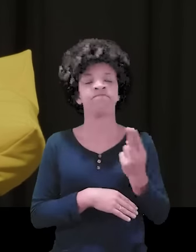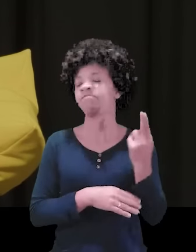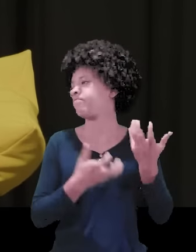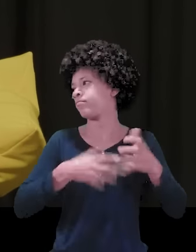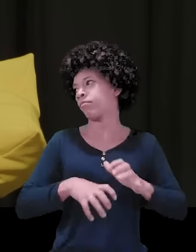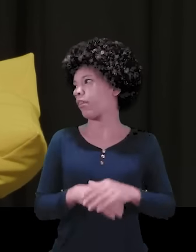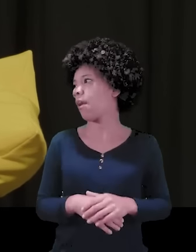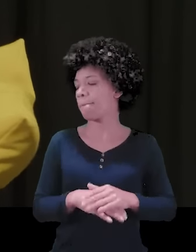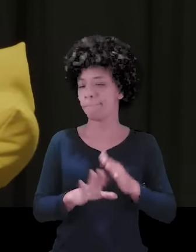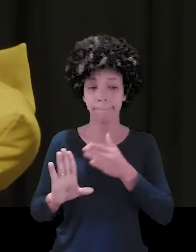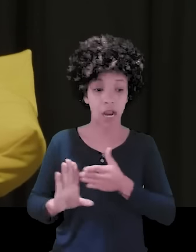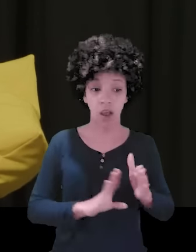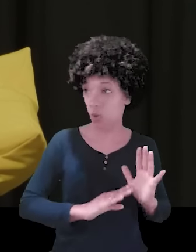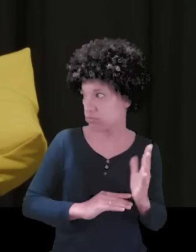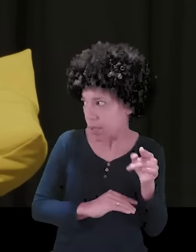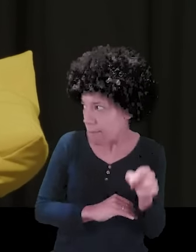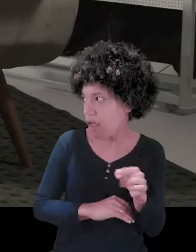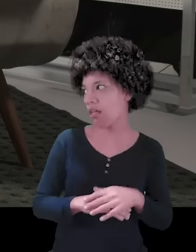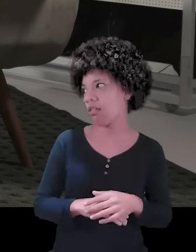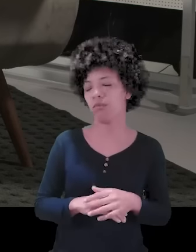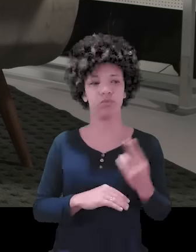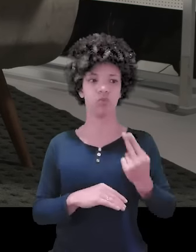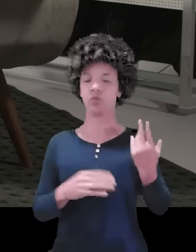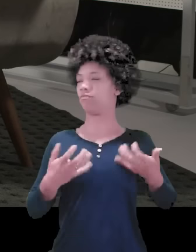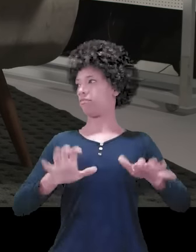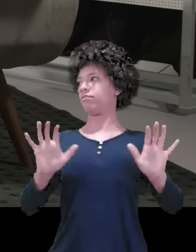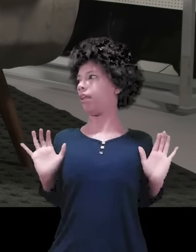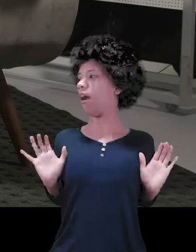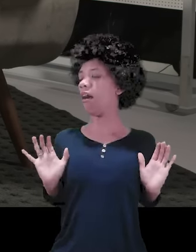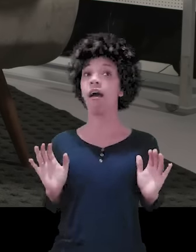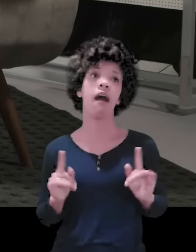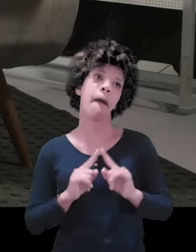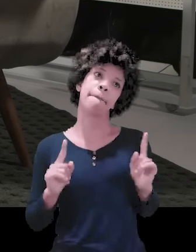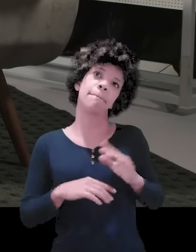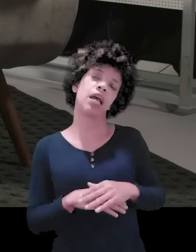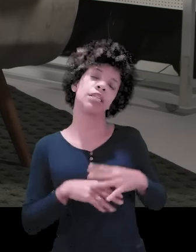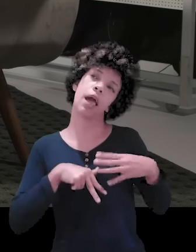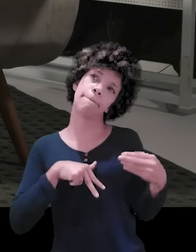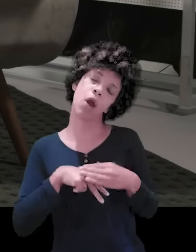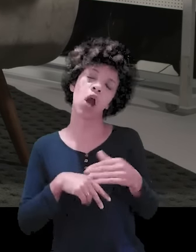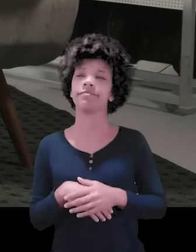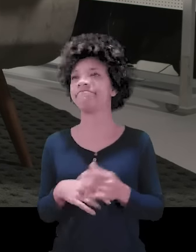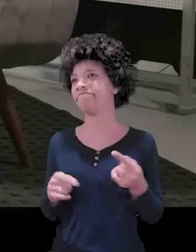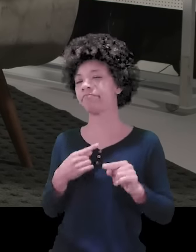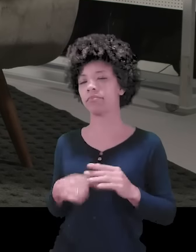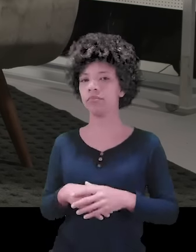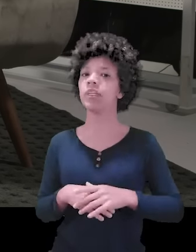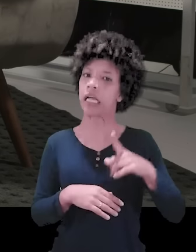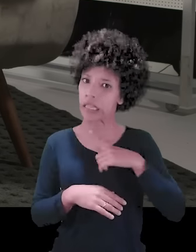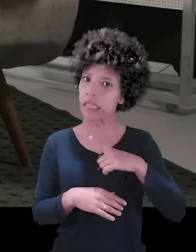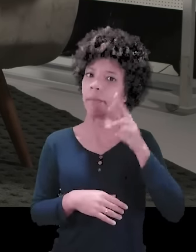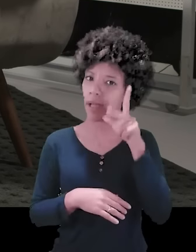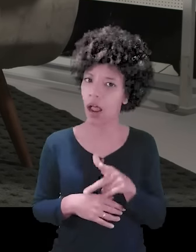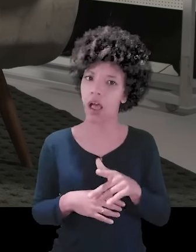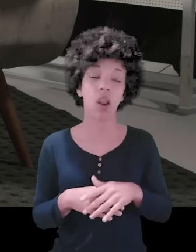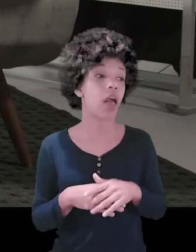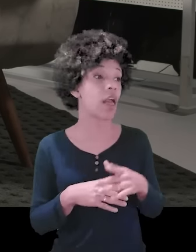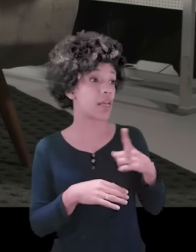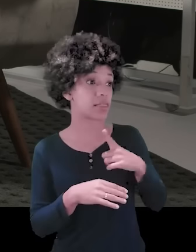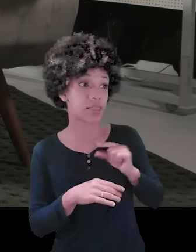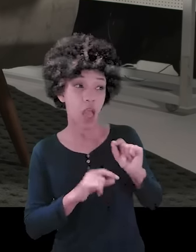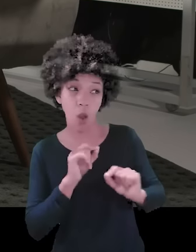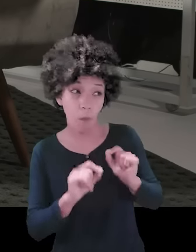dá para passar pano lá e aí não dá não dá para você é a rodar ela não tem nada a ver não tem a lei para é